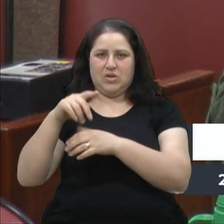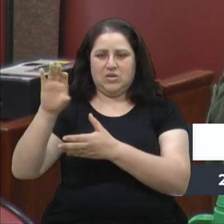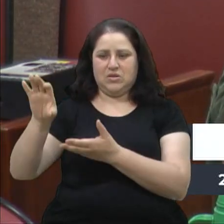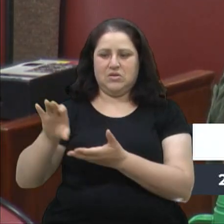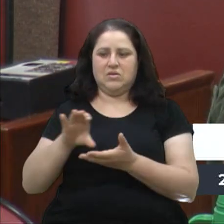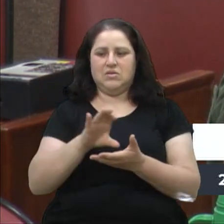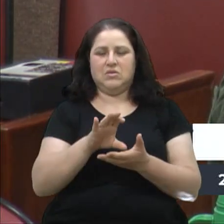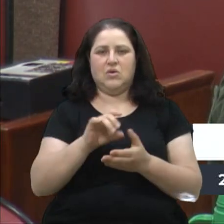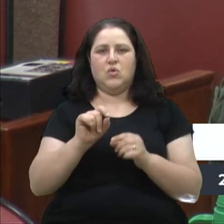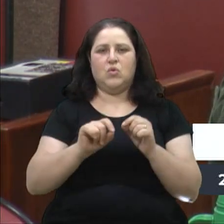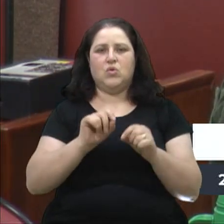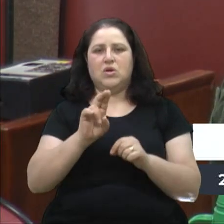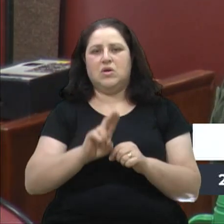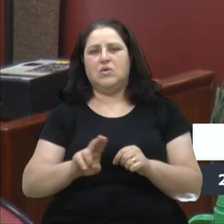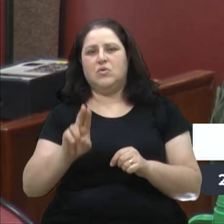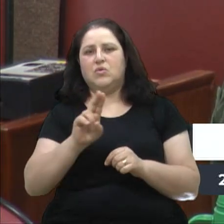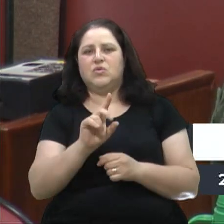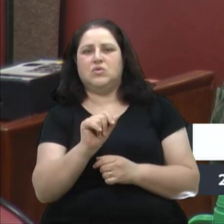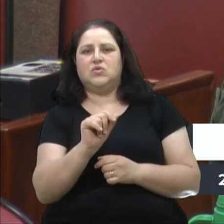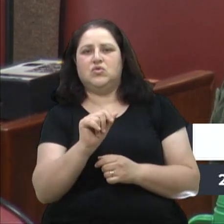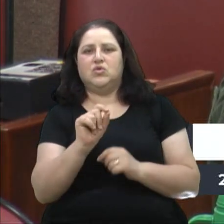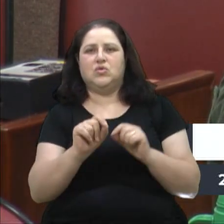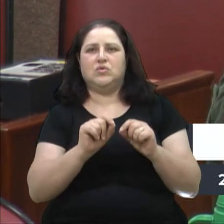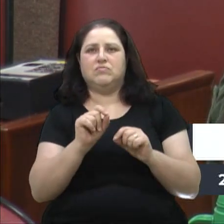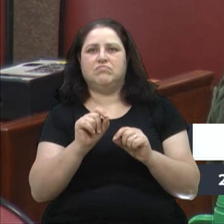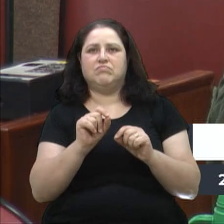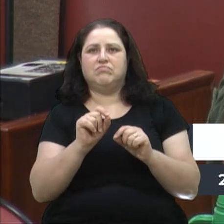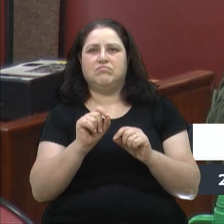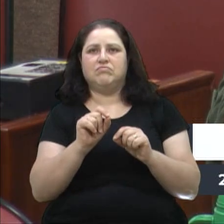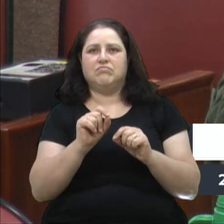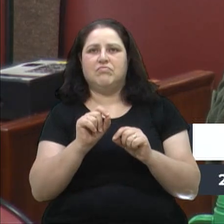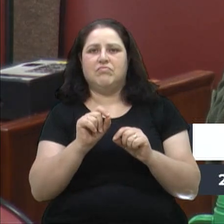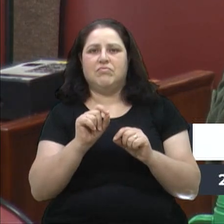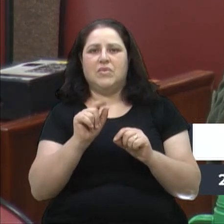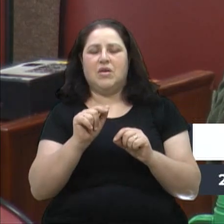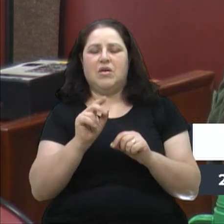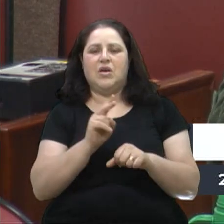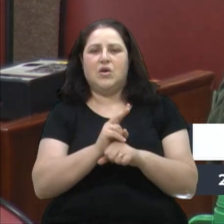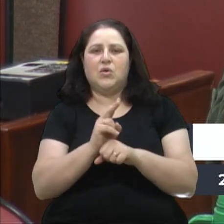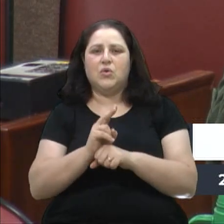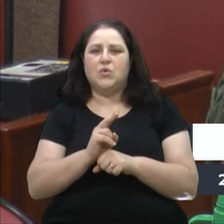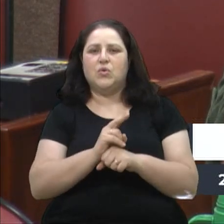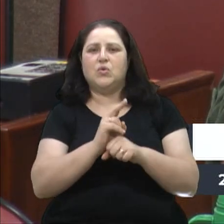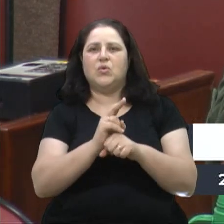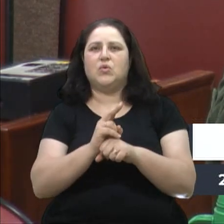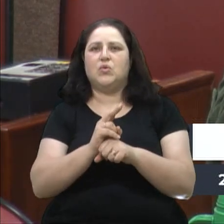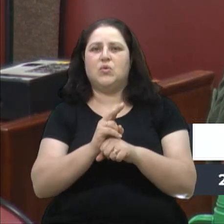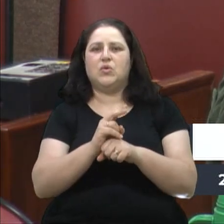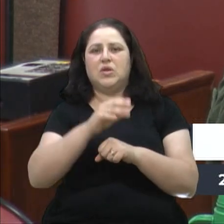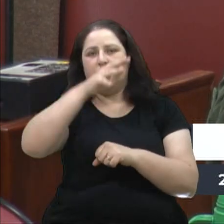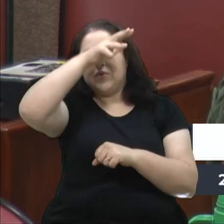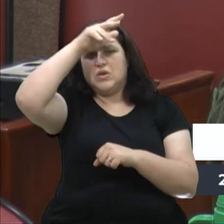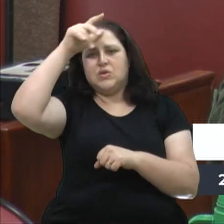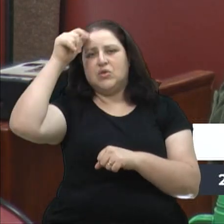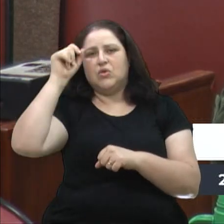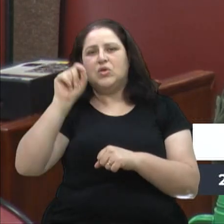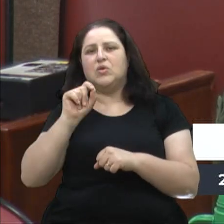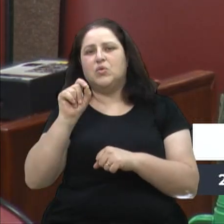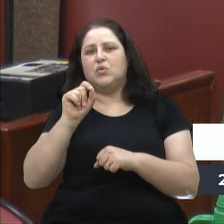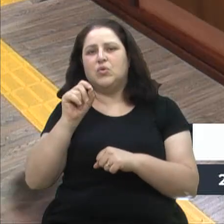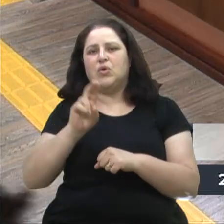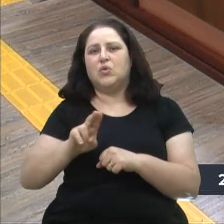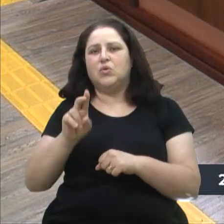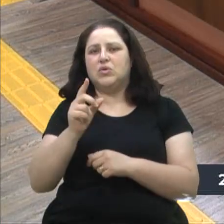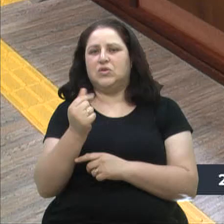ele é usado, no que ele reverte para a conservação da Amazônia. Era